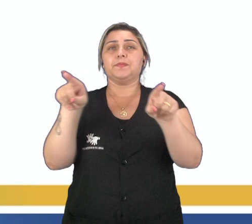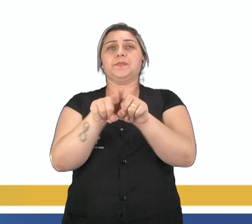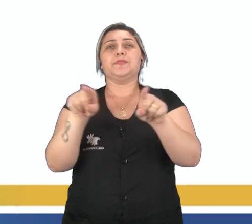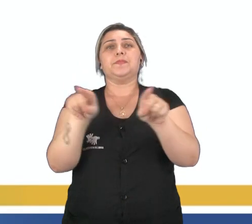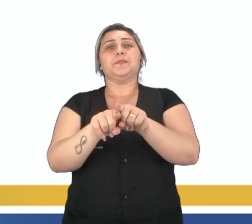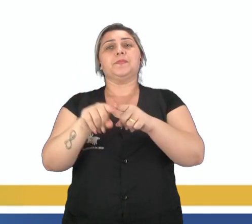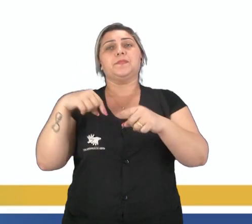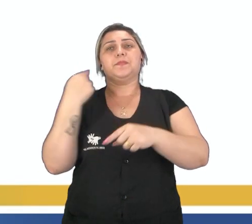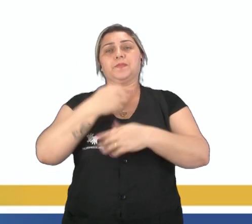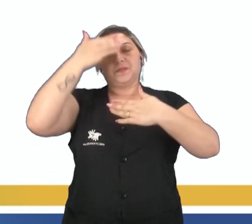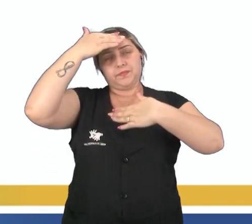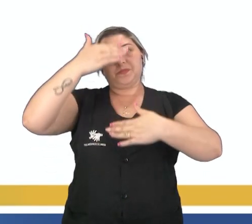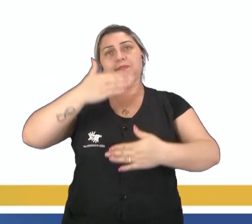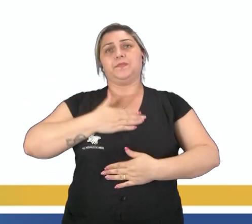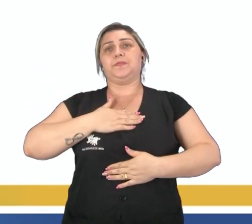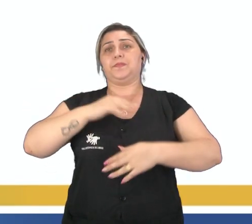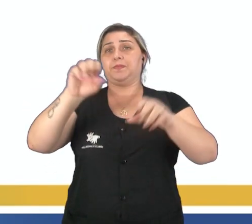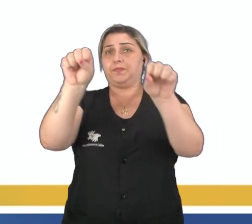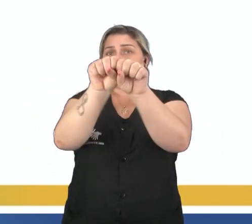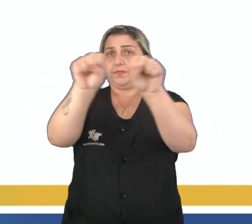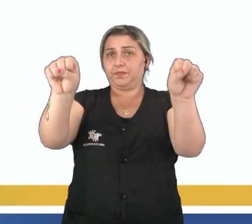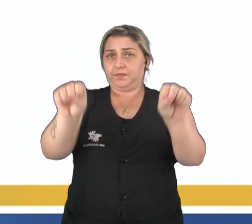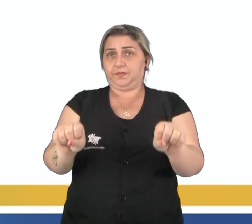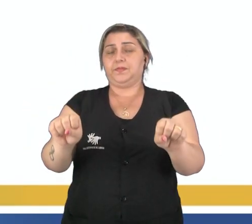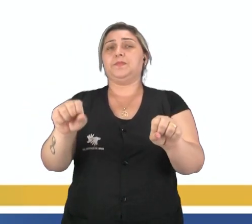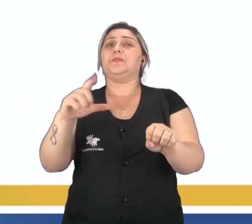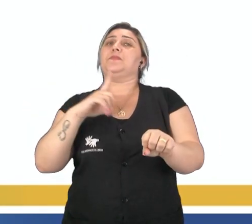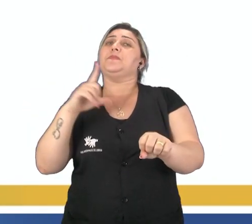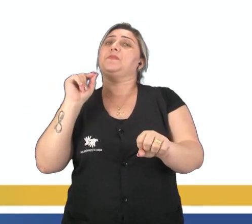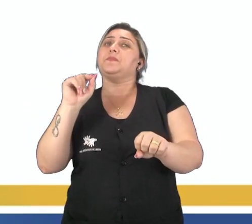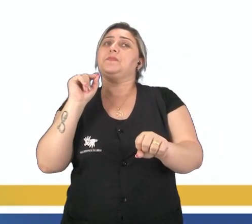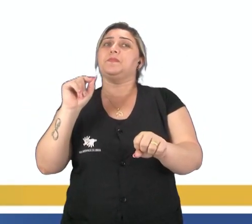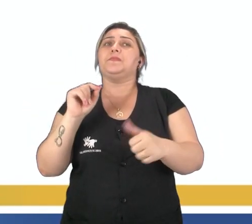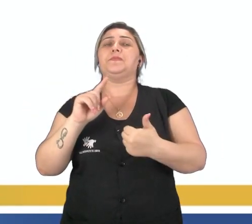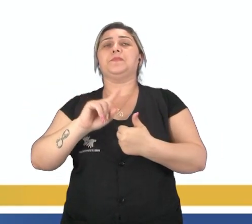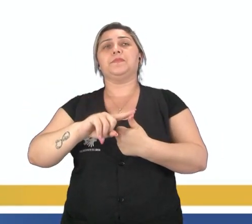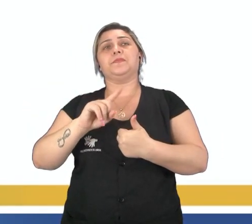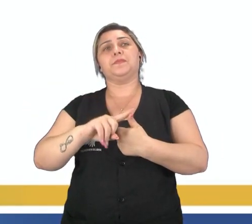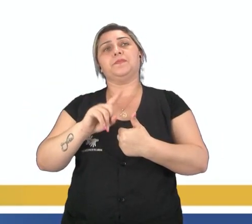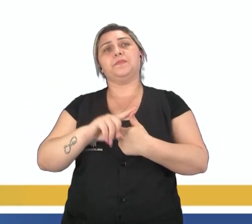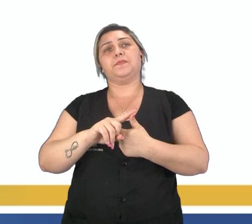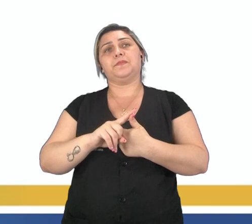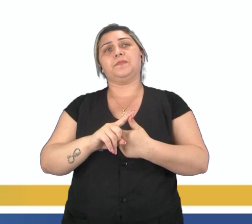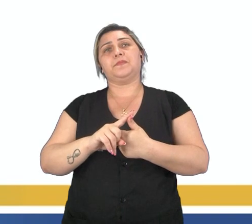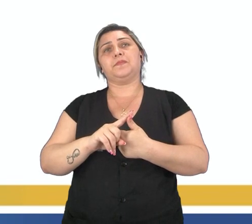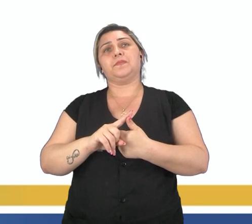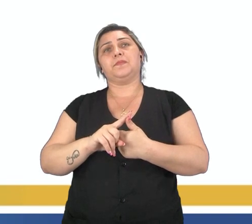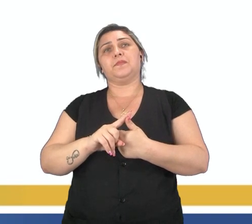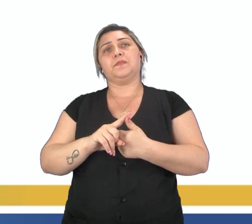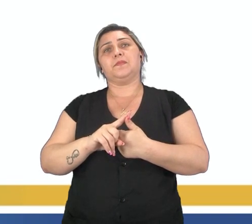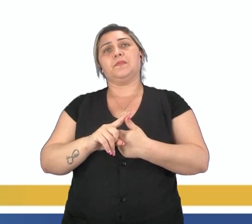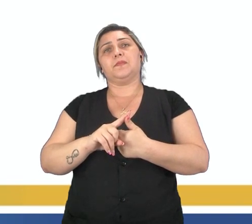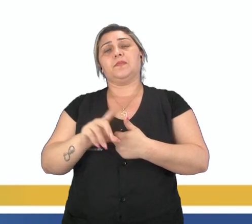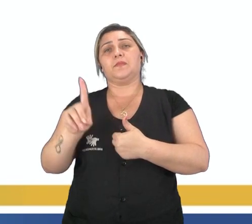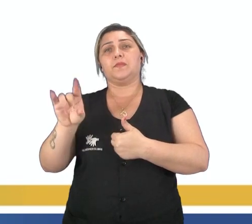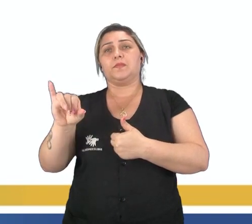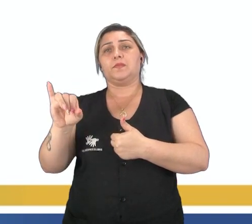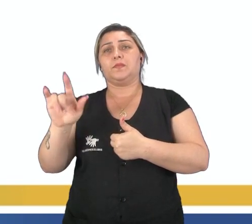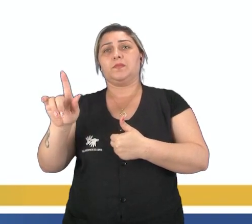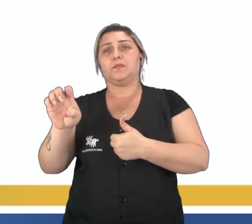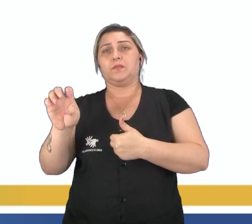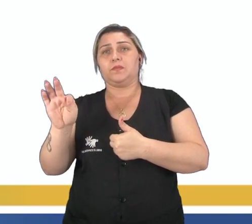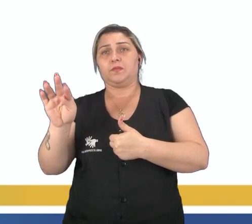sobre o nosso corpo? Que entre os sistemas a gente tem aí, né, o sistema digestório, que atua na nossa digestão,